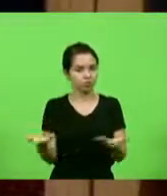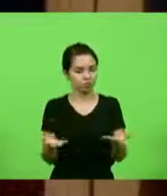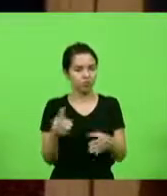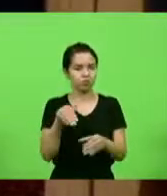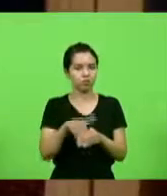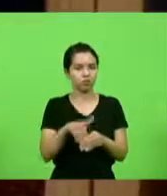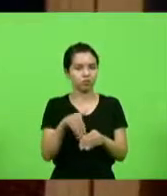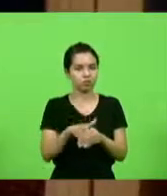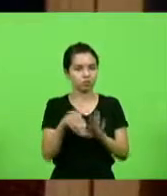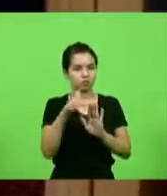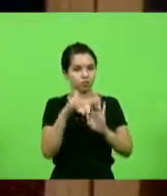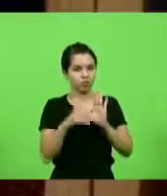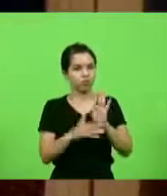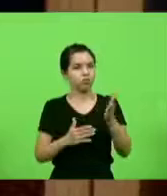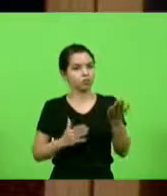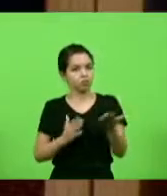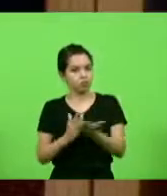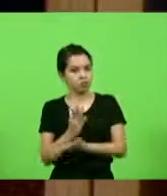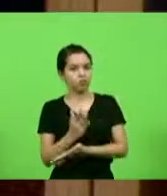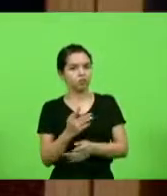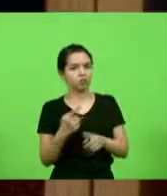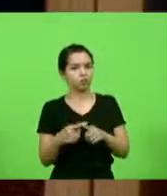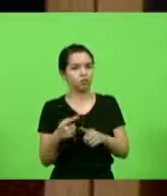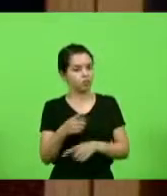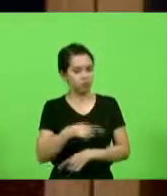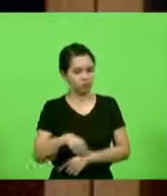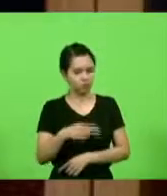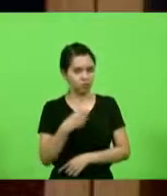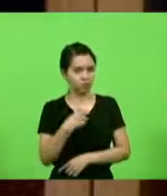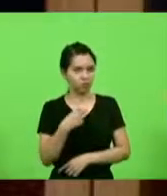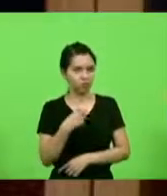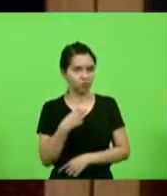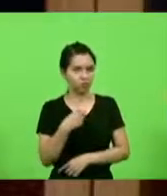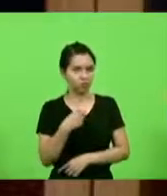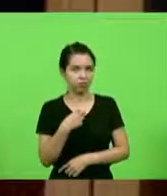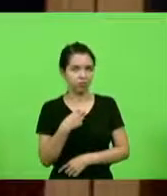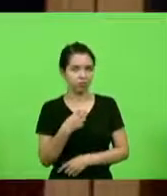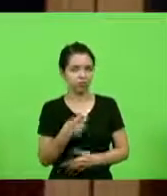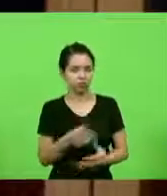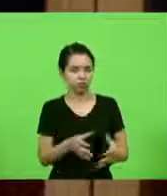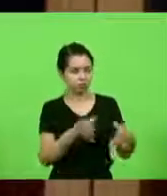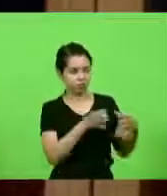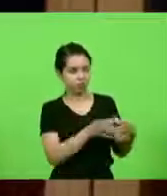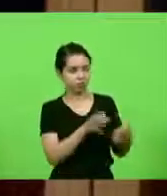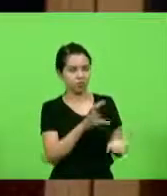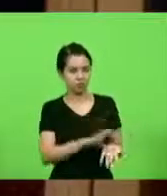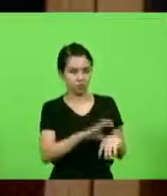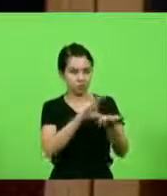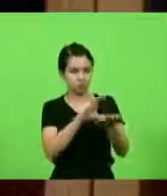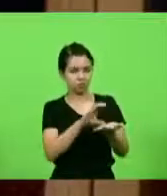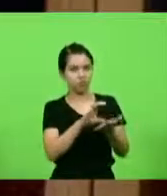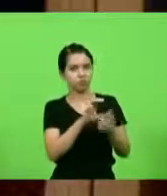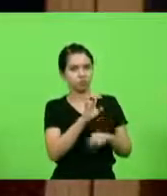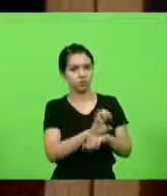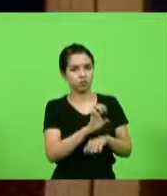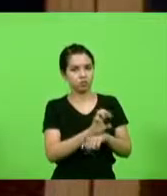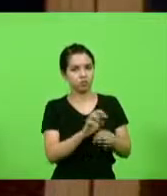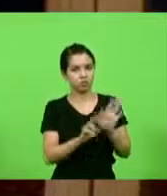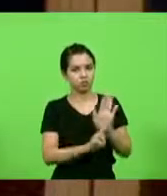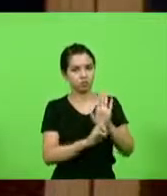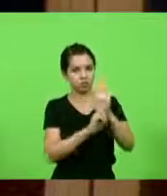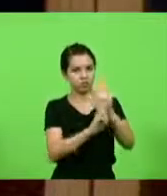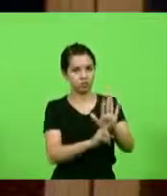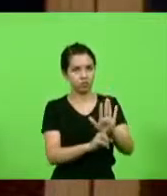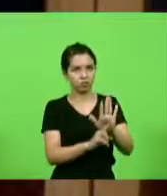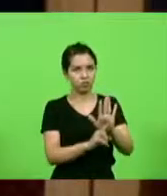matéria seja aprovada, porque nós não podemos ofertar para um Conselho de Estado que representa uma política tão importante que é a